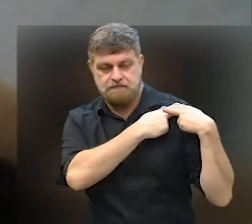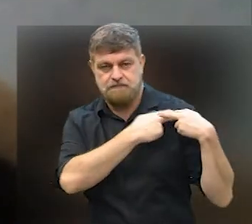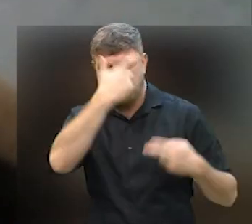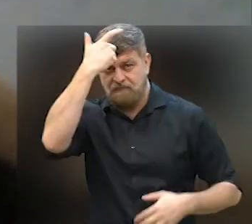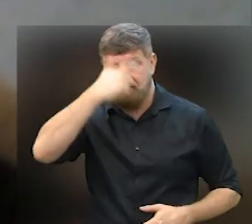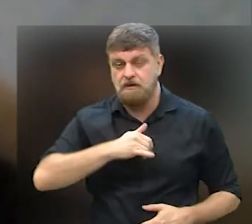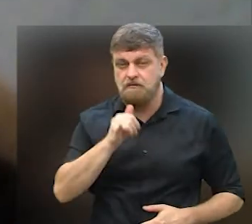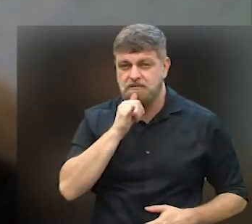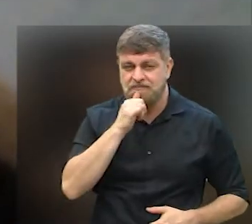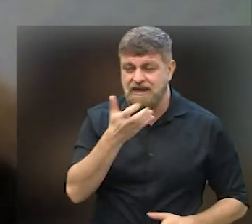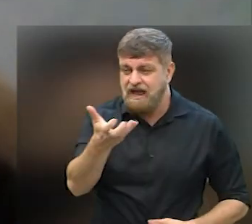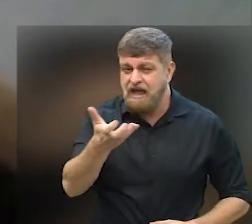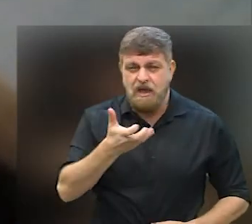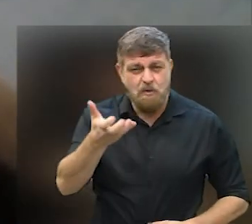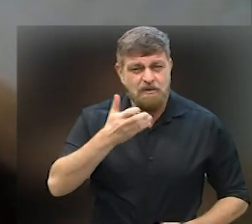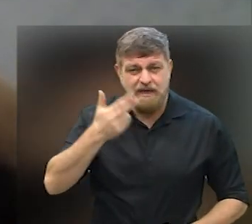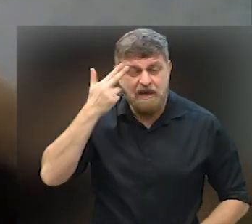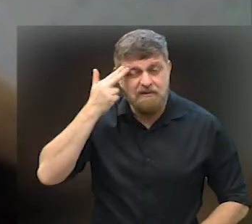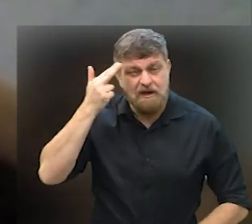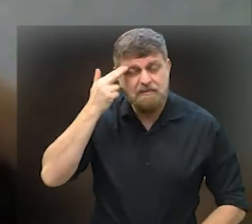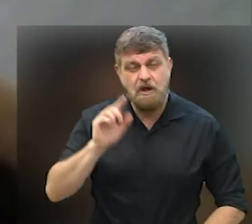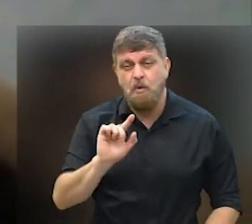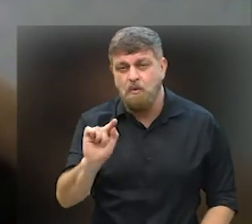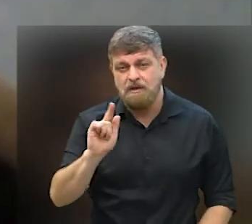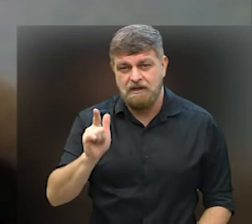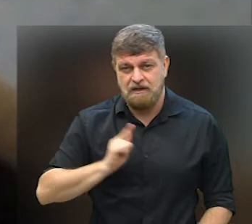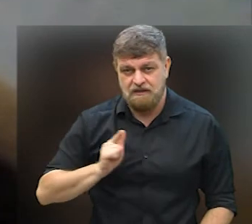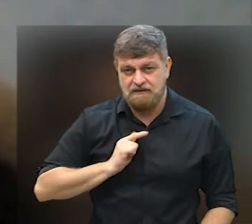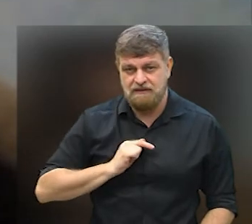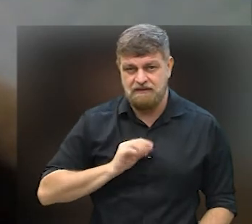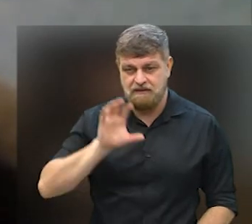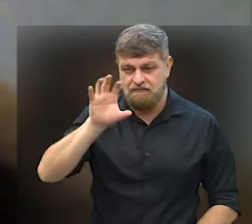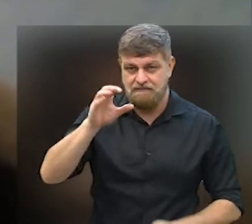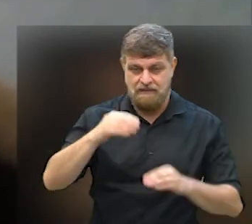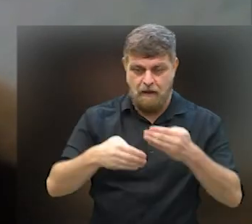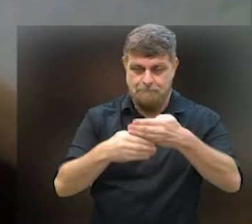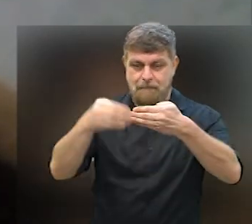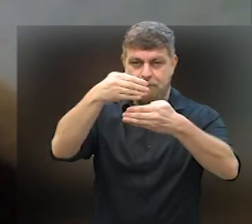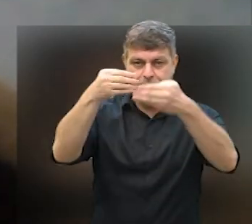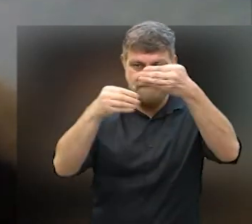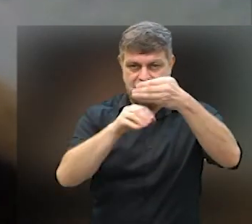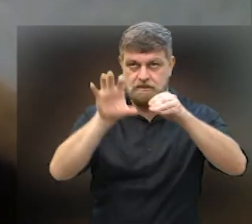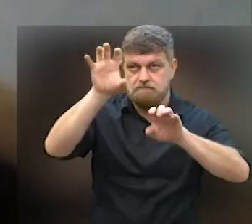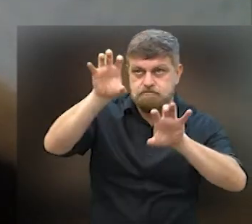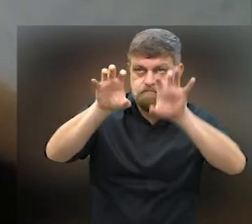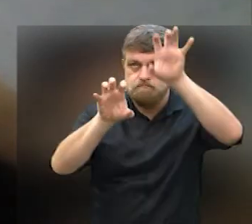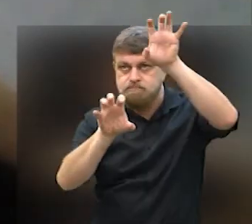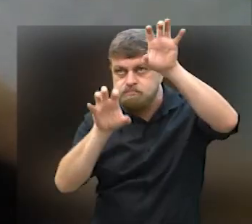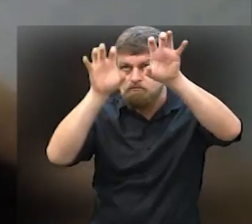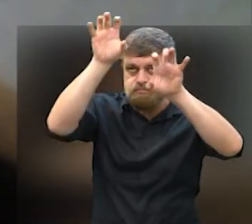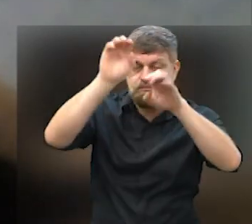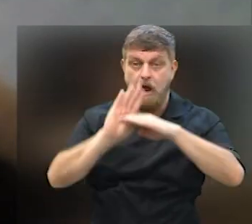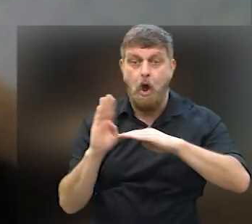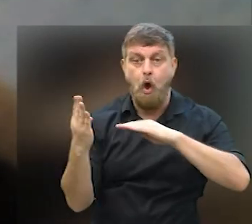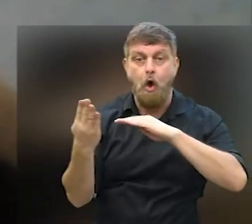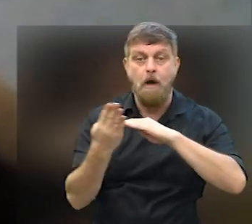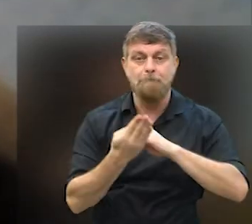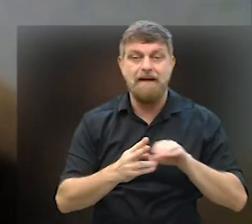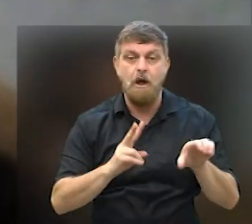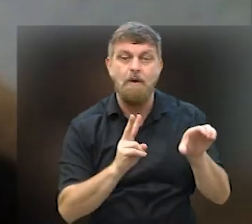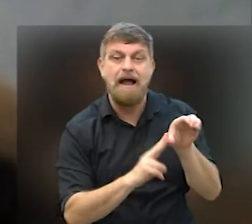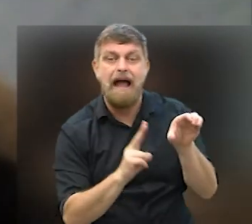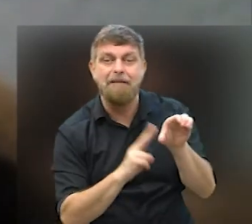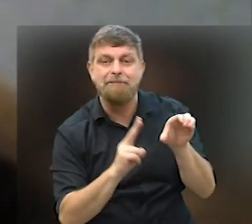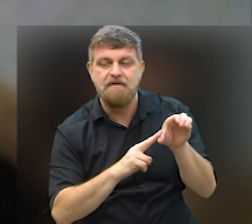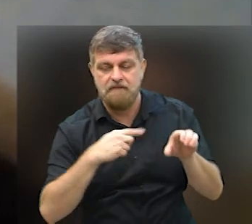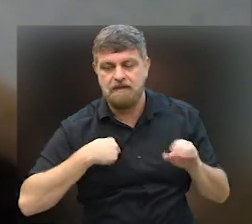por exemplo, Gabriel, quero muito instalar uma parede escalada aqui na periferia, no Jardim Capivari, onde eu moro.